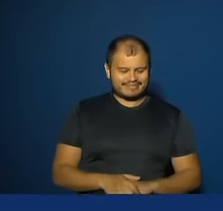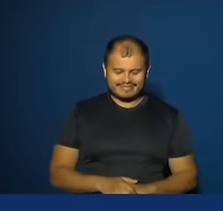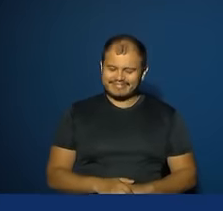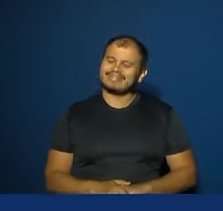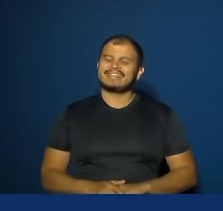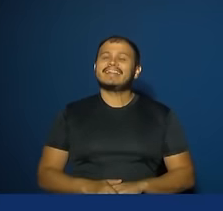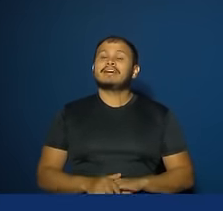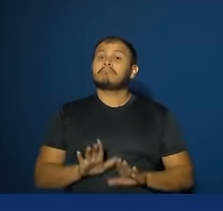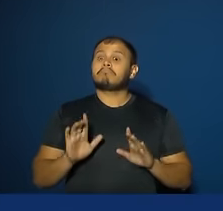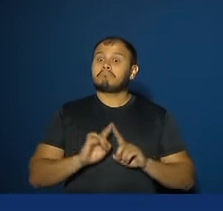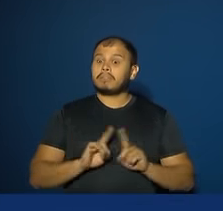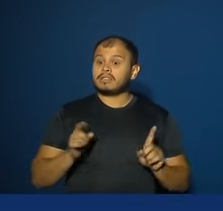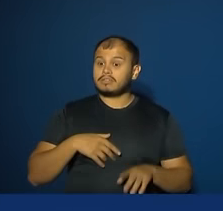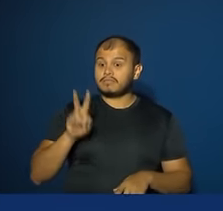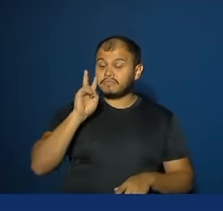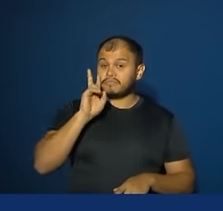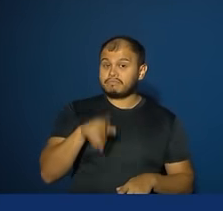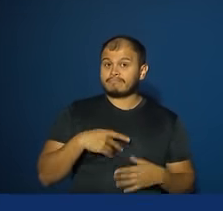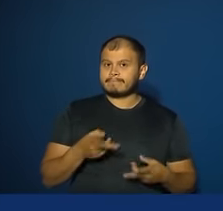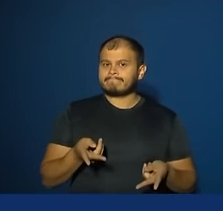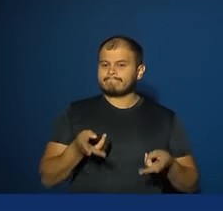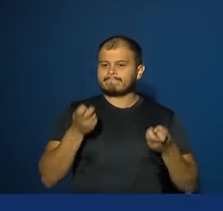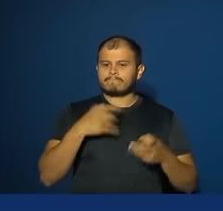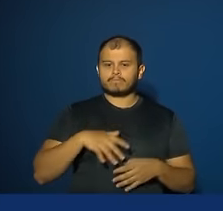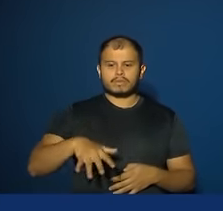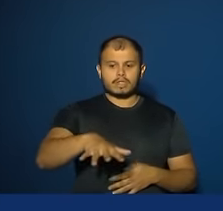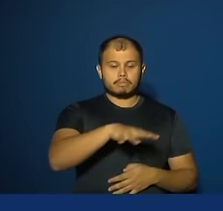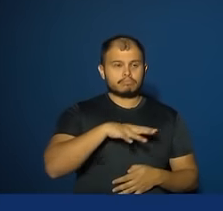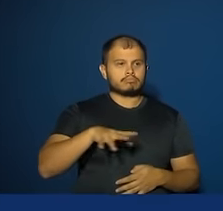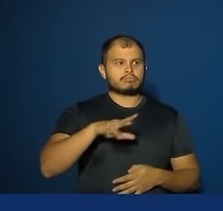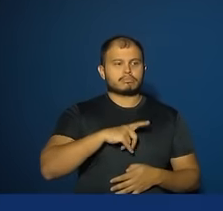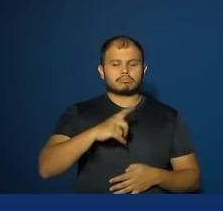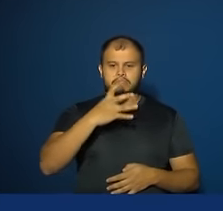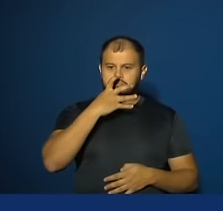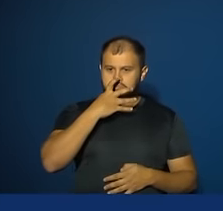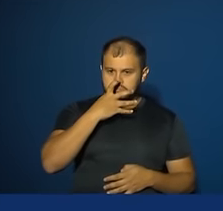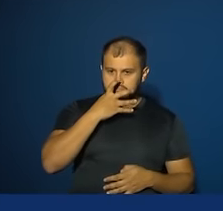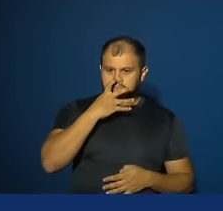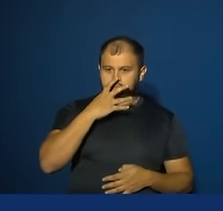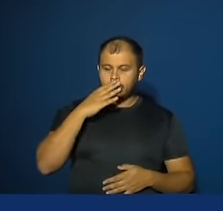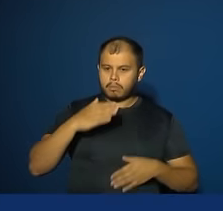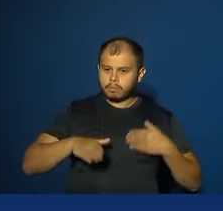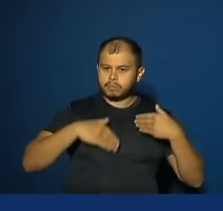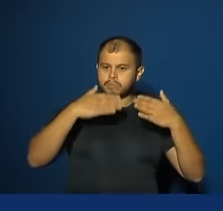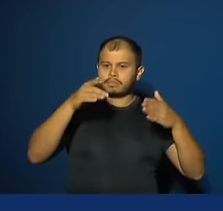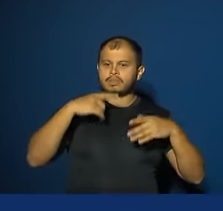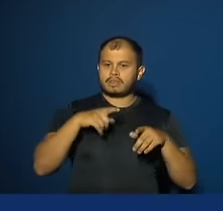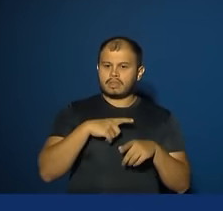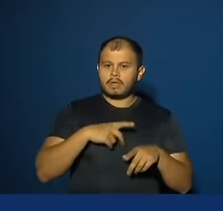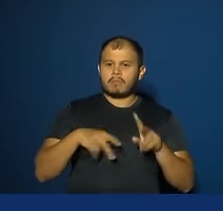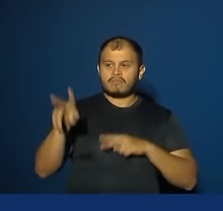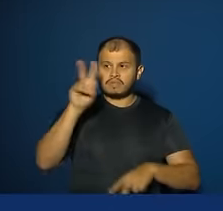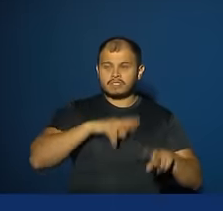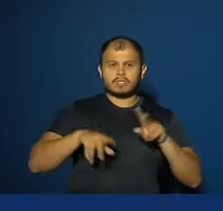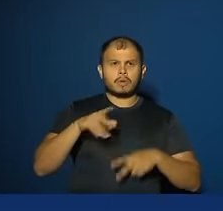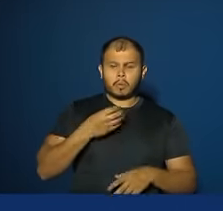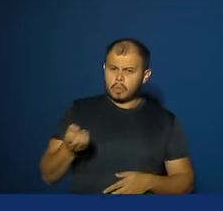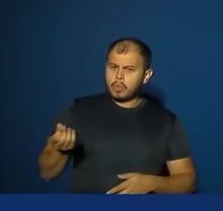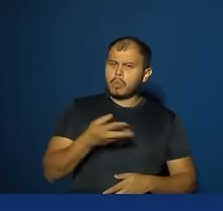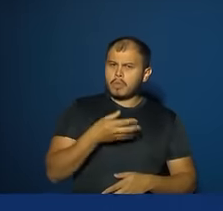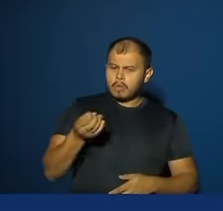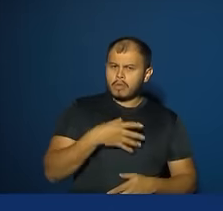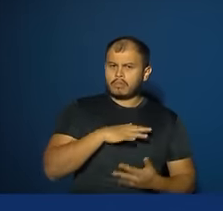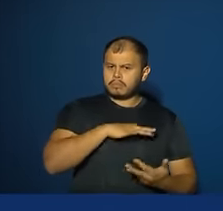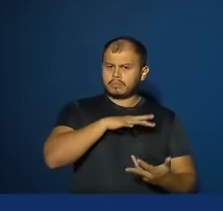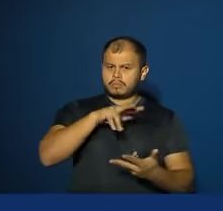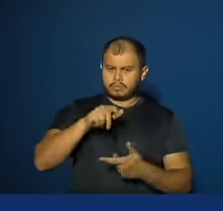Mas eu vejo o movimento da região sofisticado e com uma visão de mundo muito moderna eh